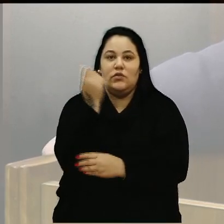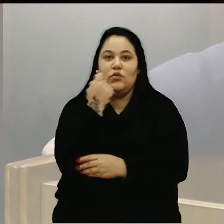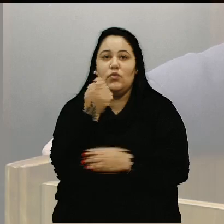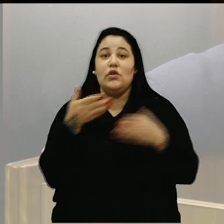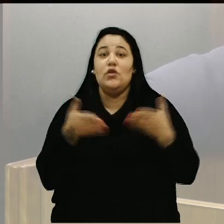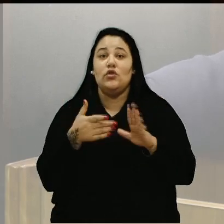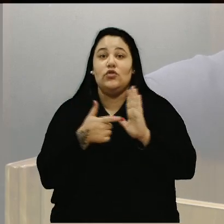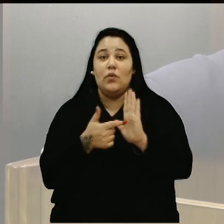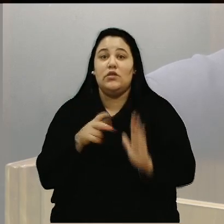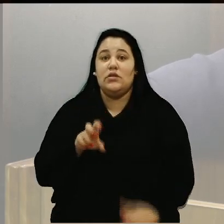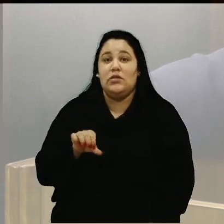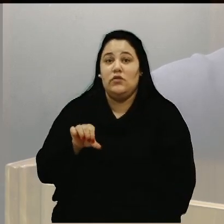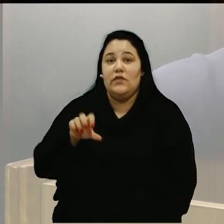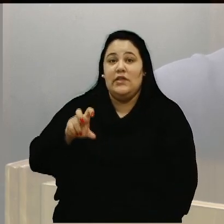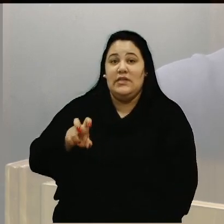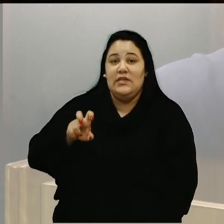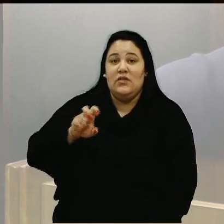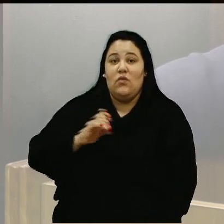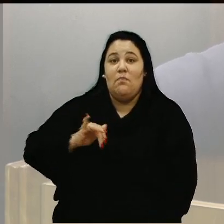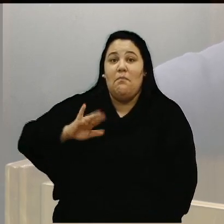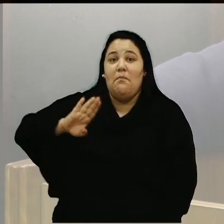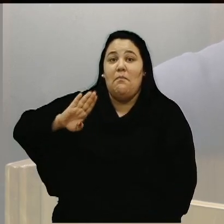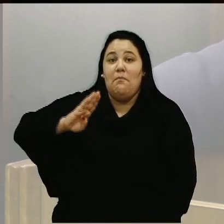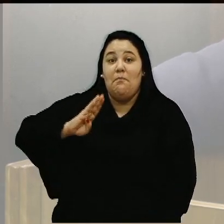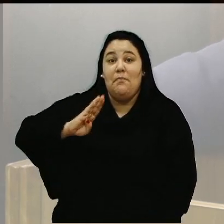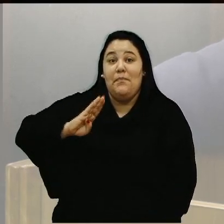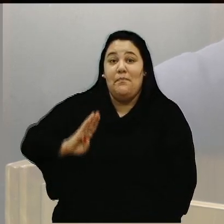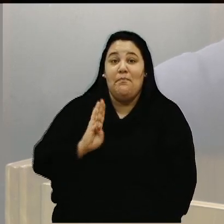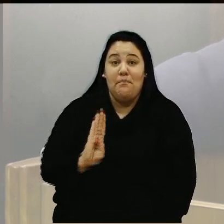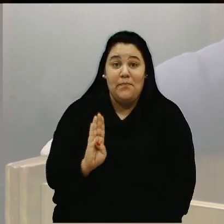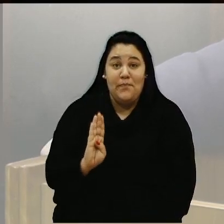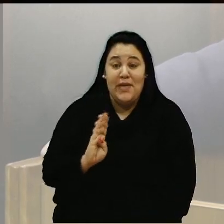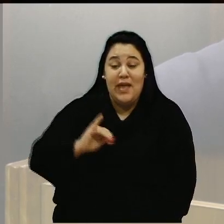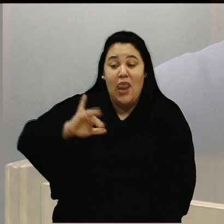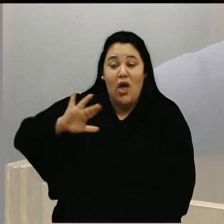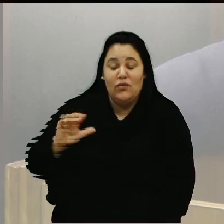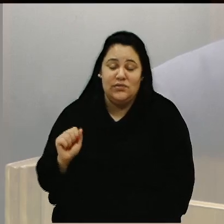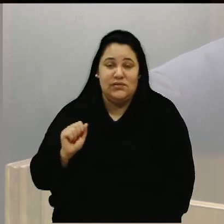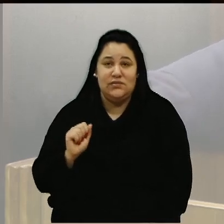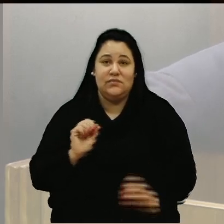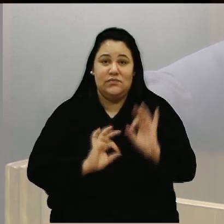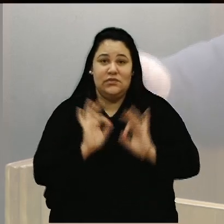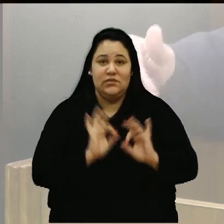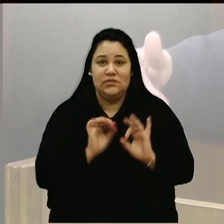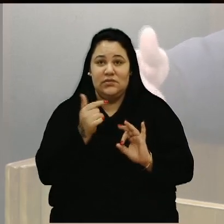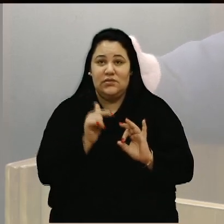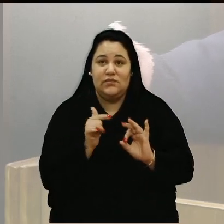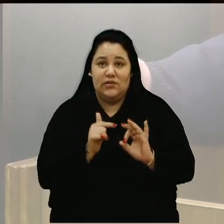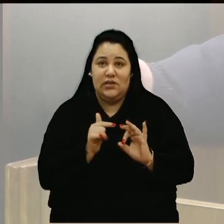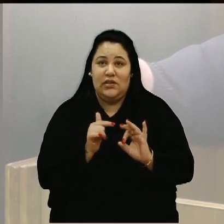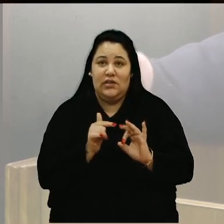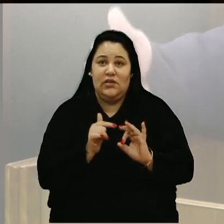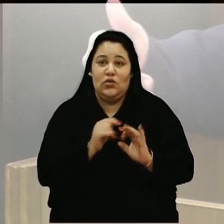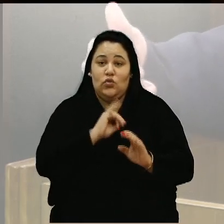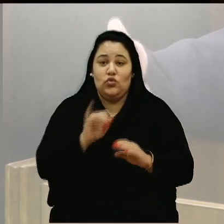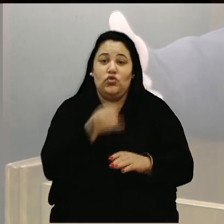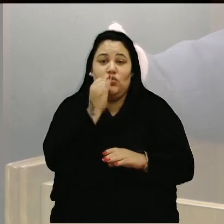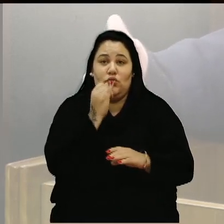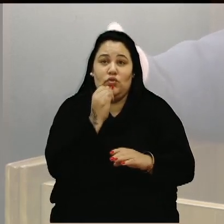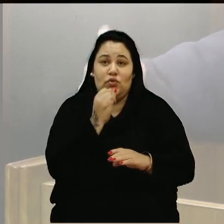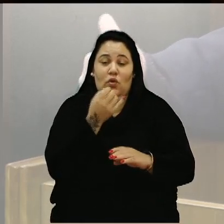95 bilhões, sendo reajustada sem esse processo de anatocismo, sem o juro sobre juro,